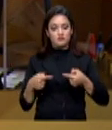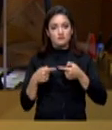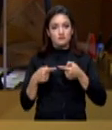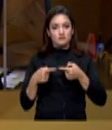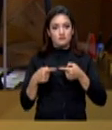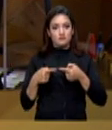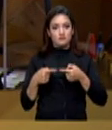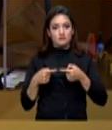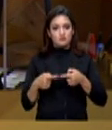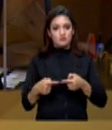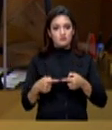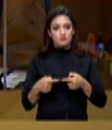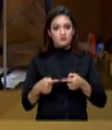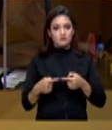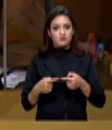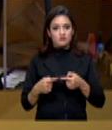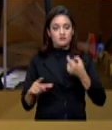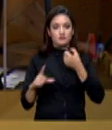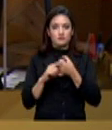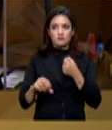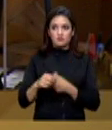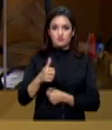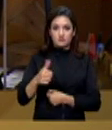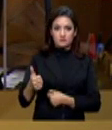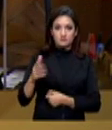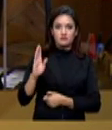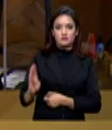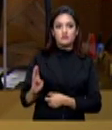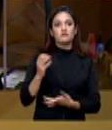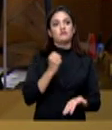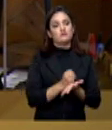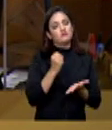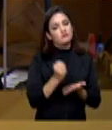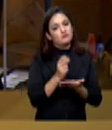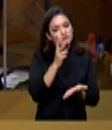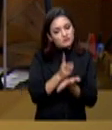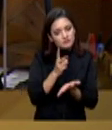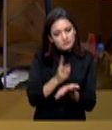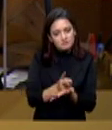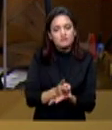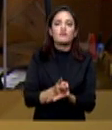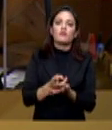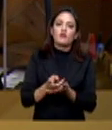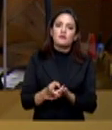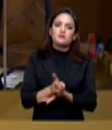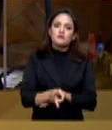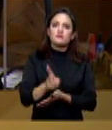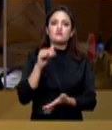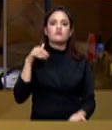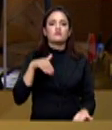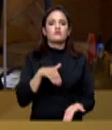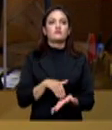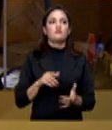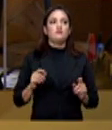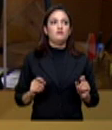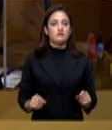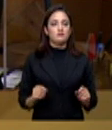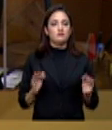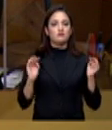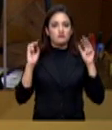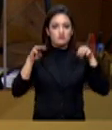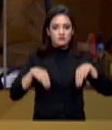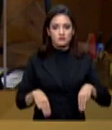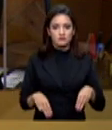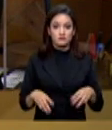o atendimento do artigo 11 B os contratos permanecem em vigor até o seu termo final